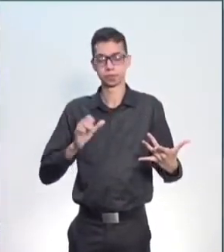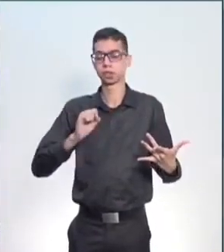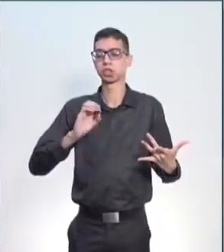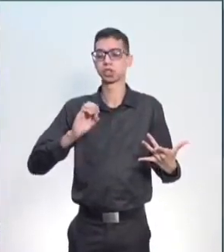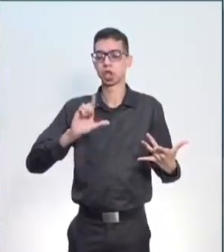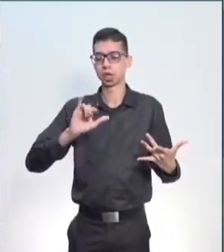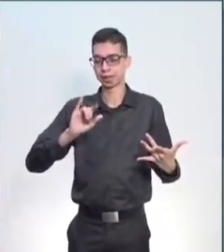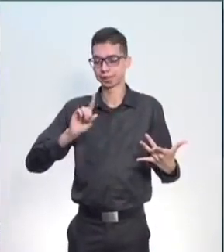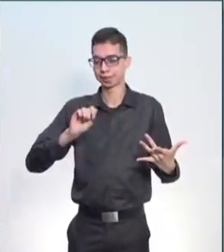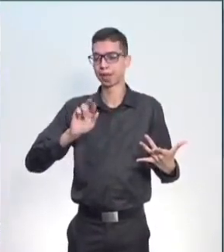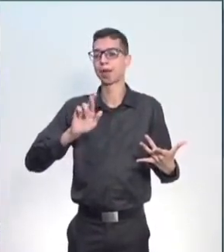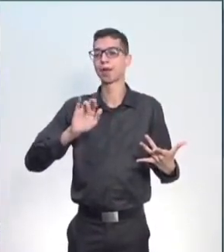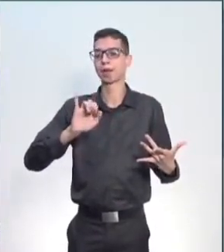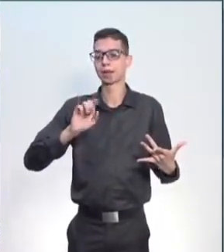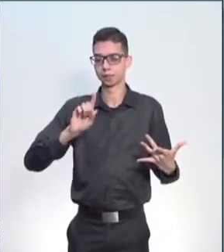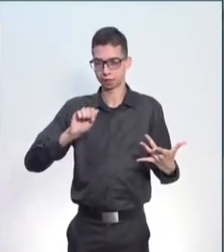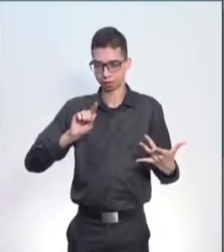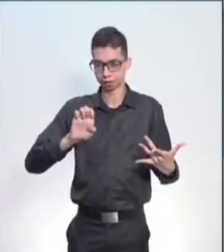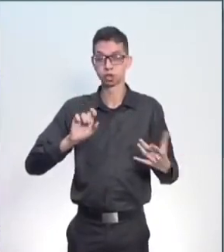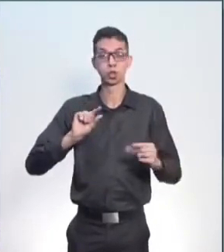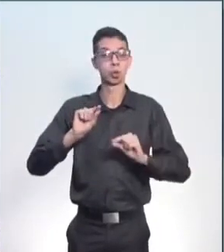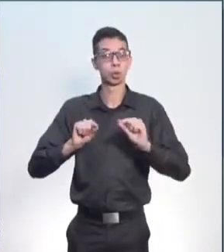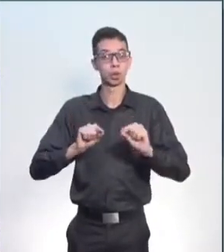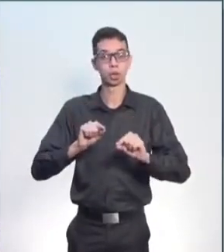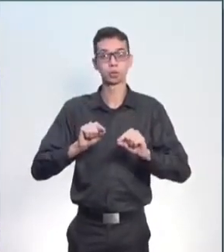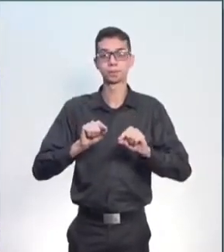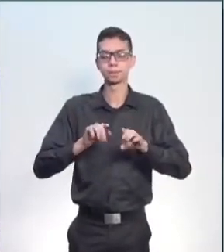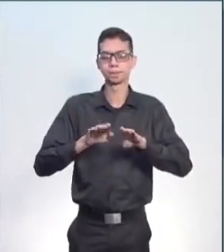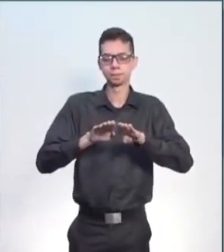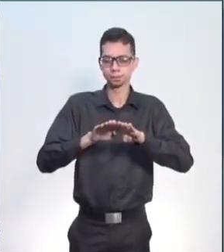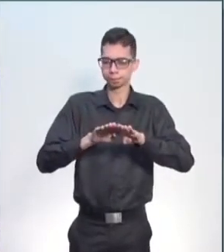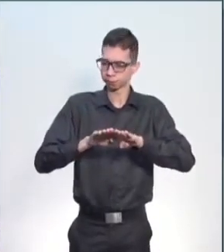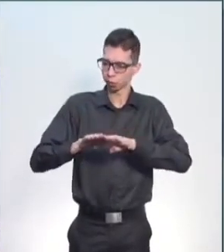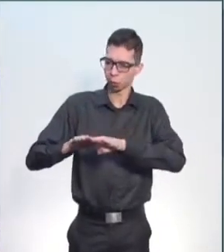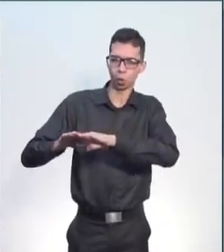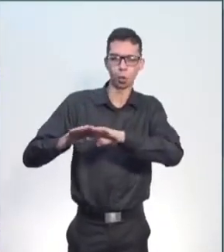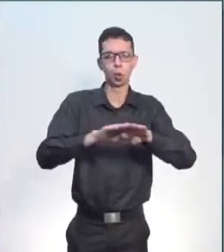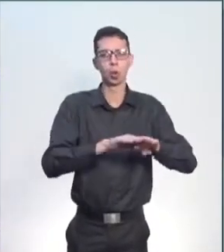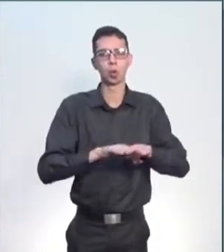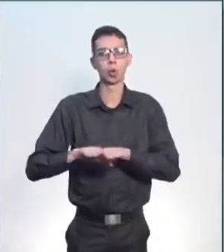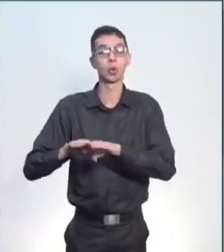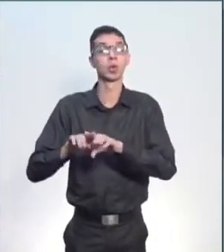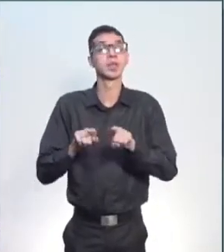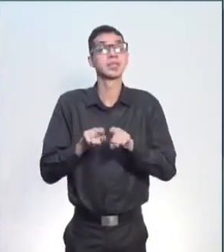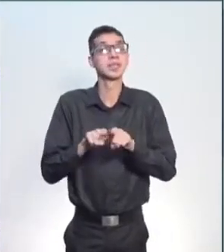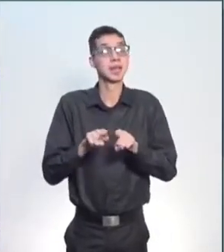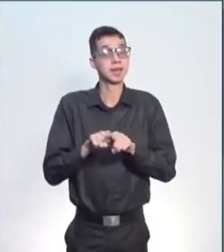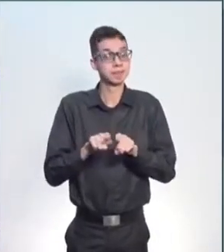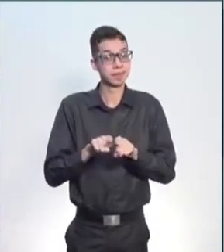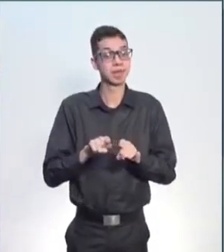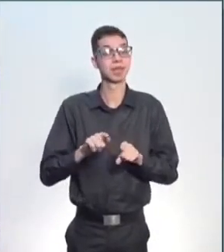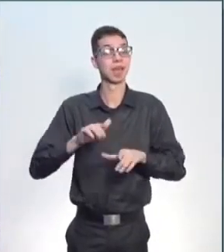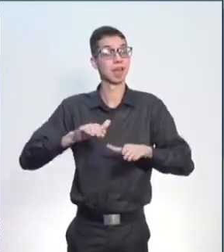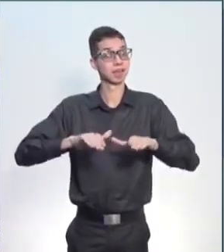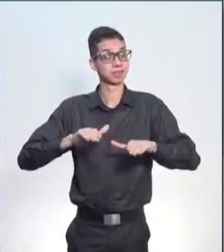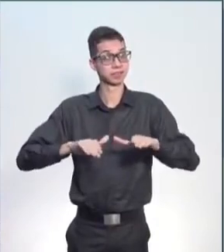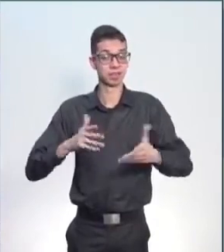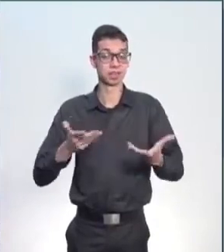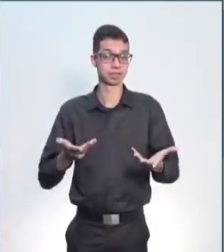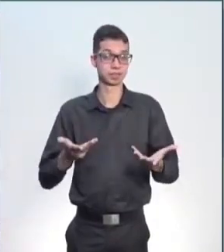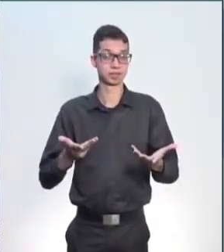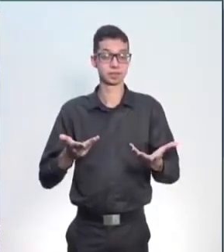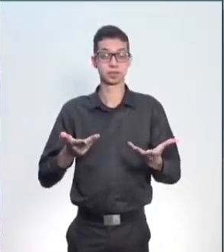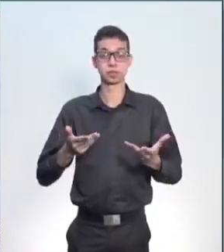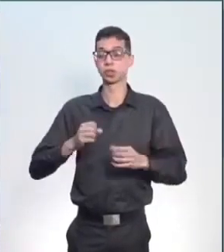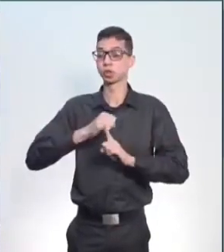horizontal, elas também têm um perfil vertical. Ou seja, há uma demanda da sociedade para